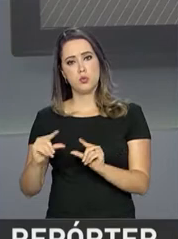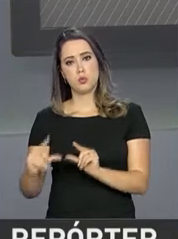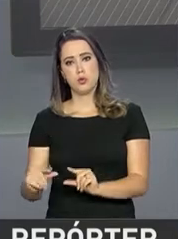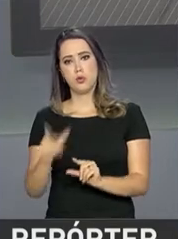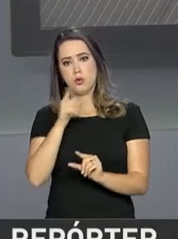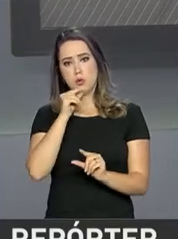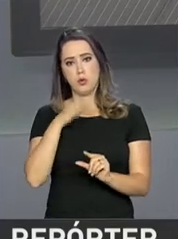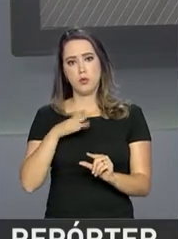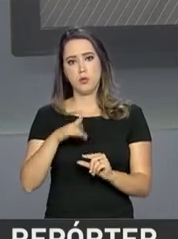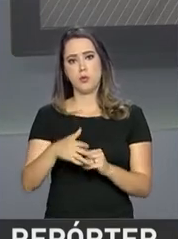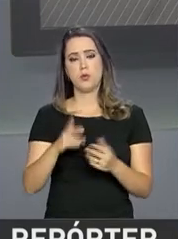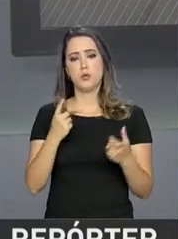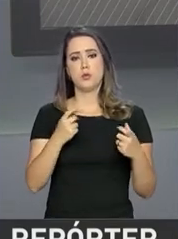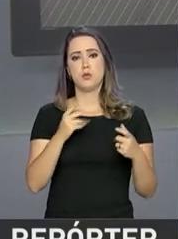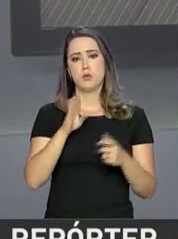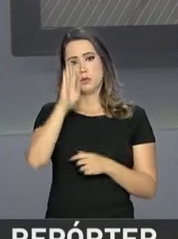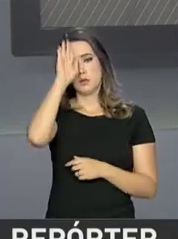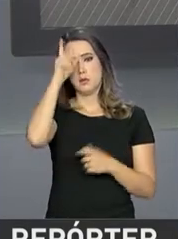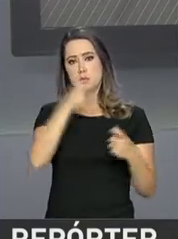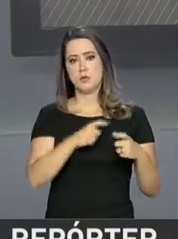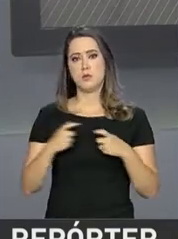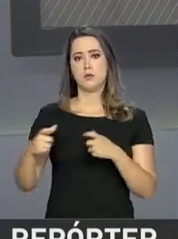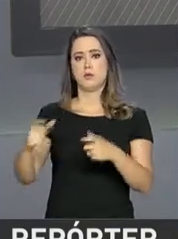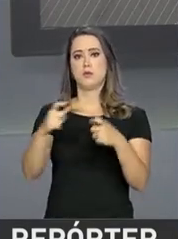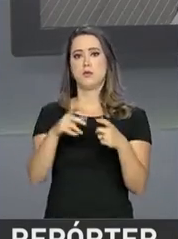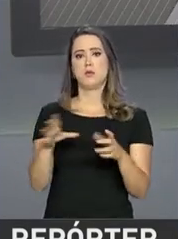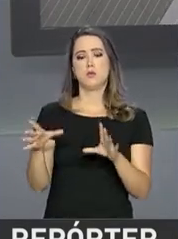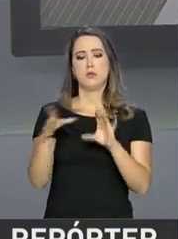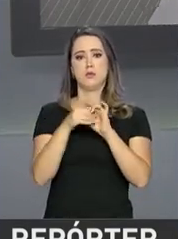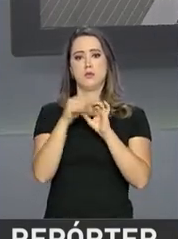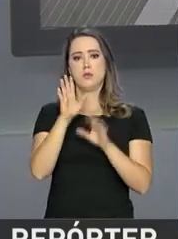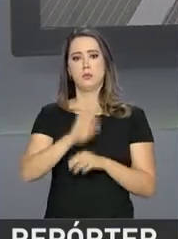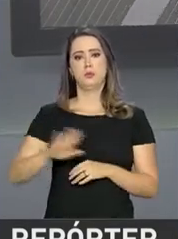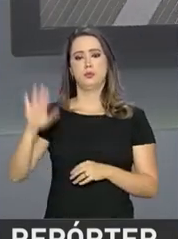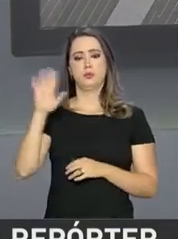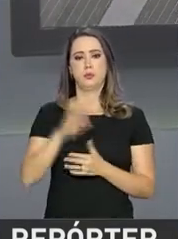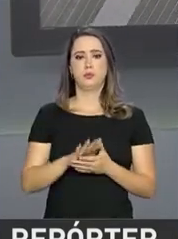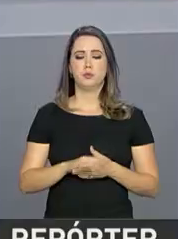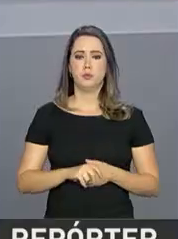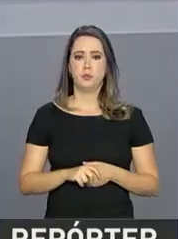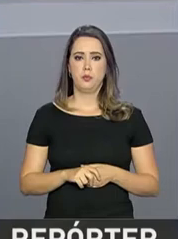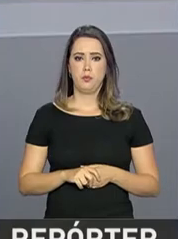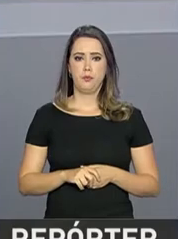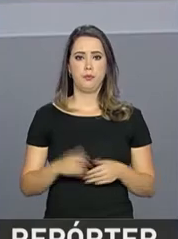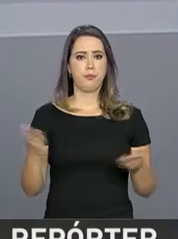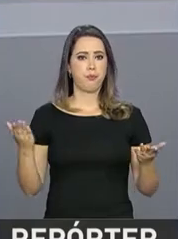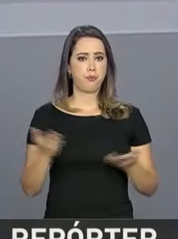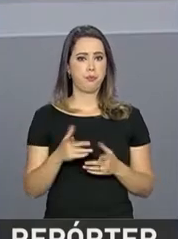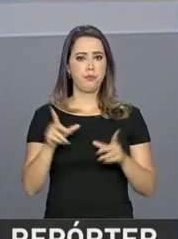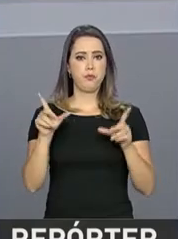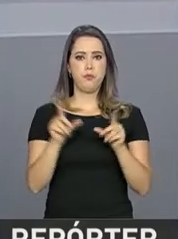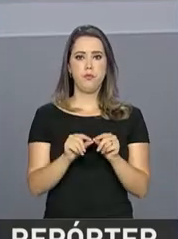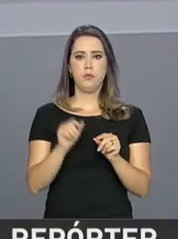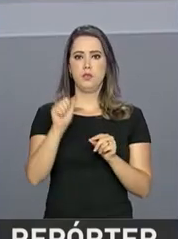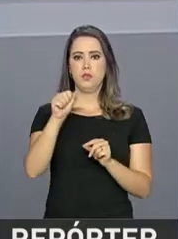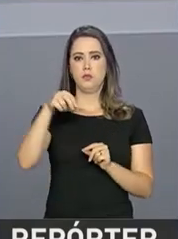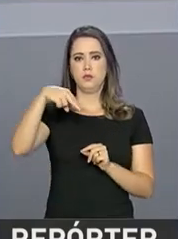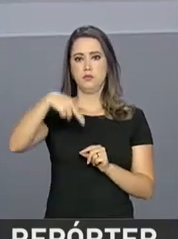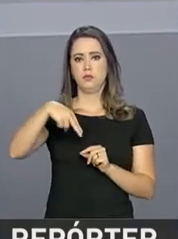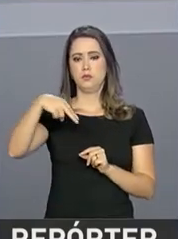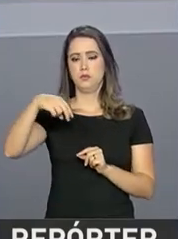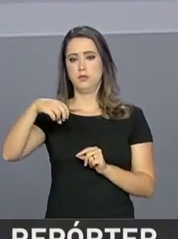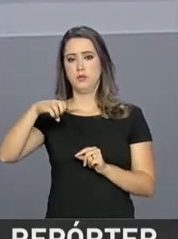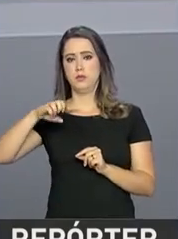dos principais reservatórios do sistema interligado nacional e agência nacional de energia elétrica